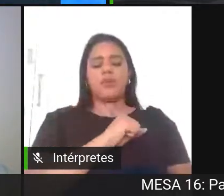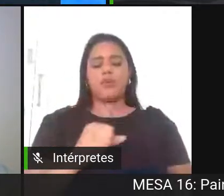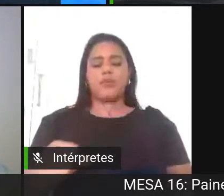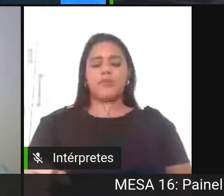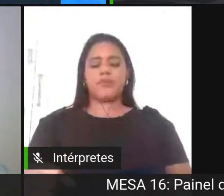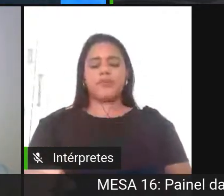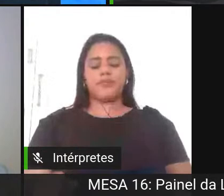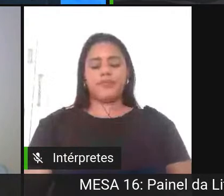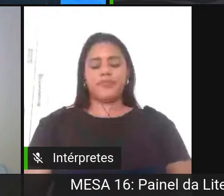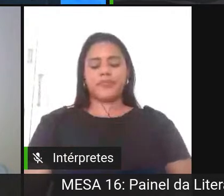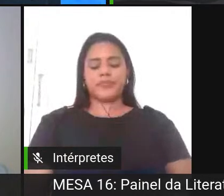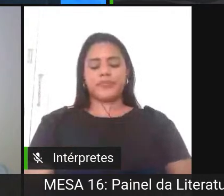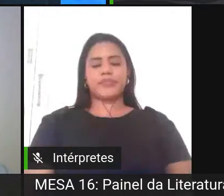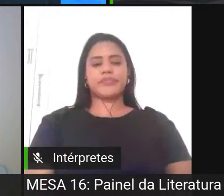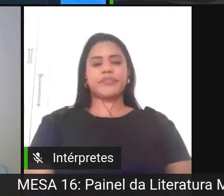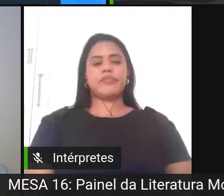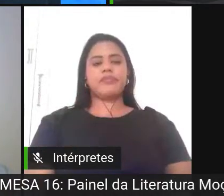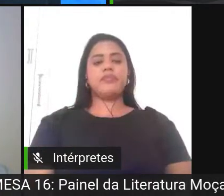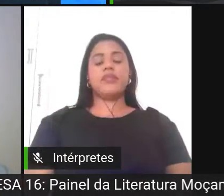mas no fundo,